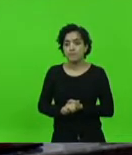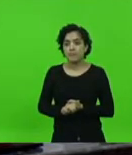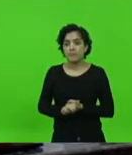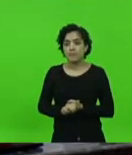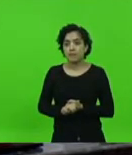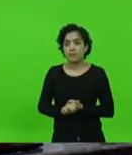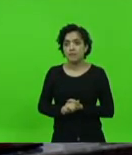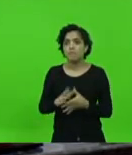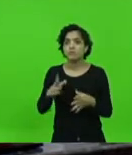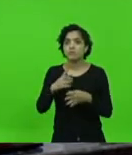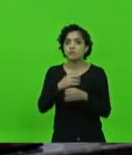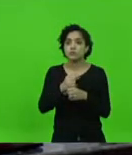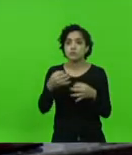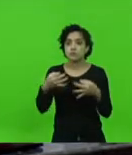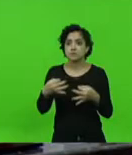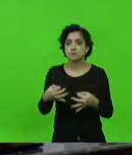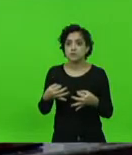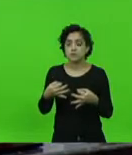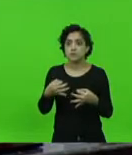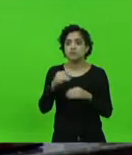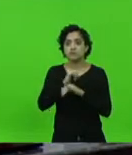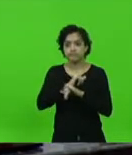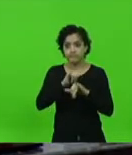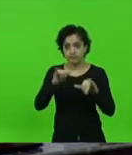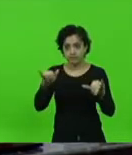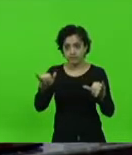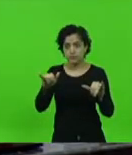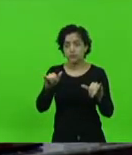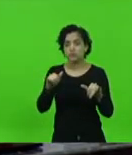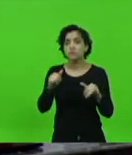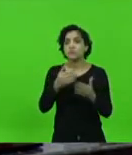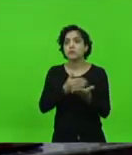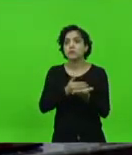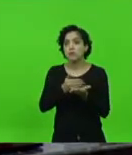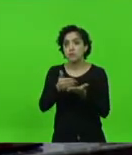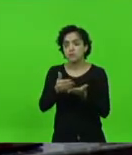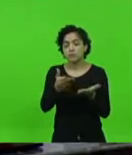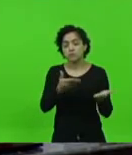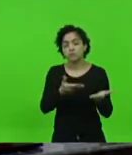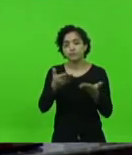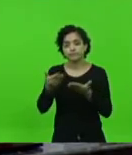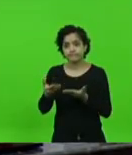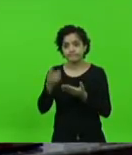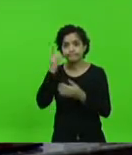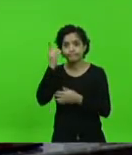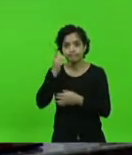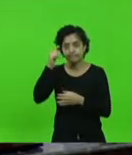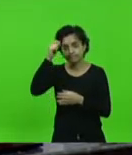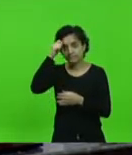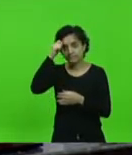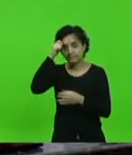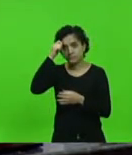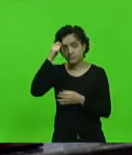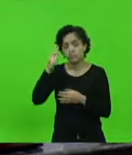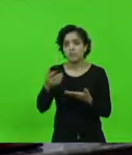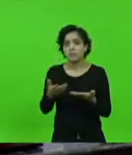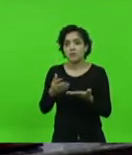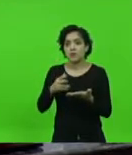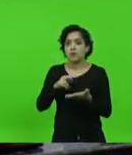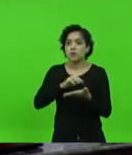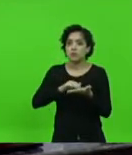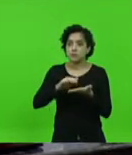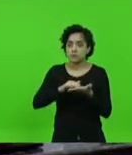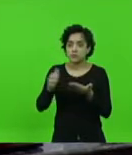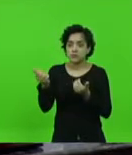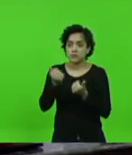não havendo quórum regimental senhor presidente declarou abertos os trabalhos e convidou o senhor Deputado Adrianinho para como secretária